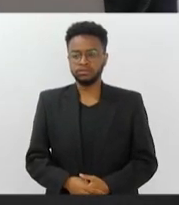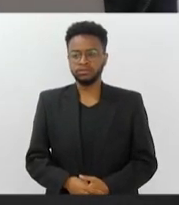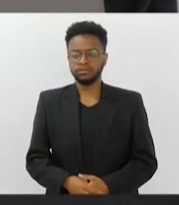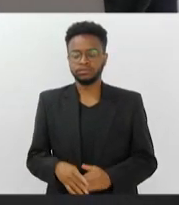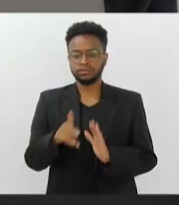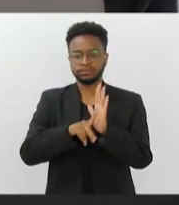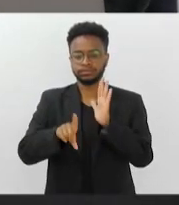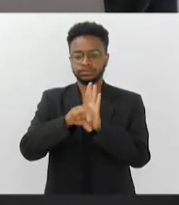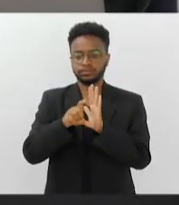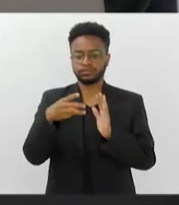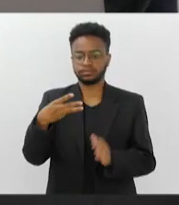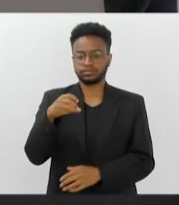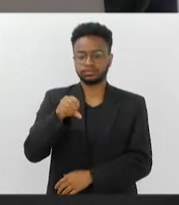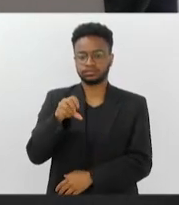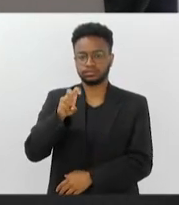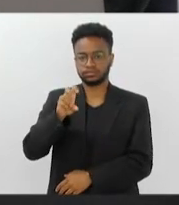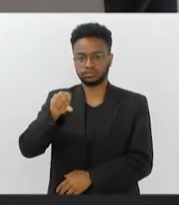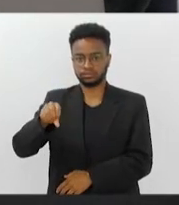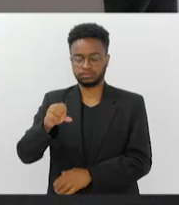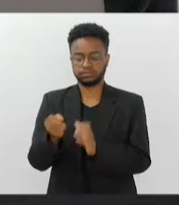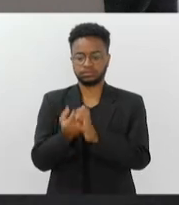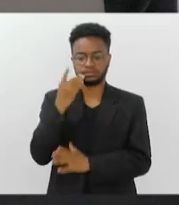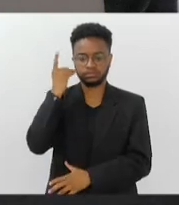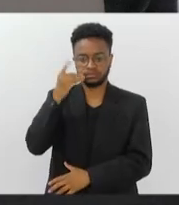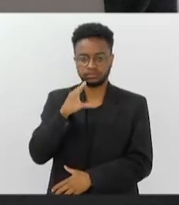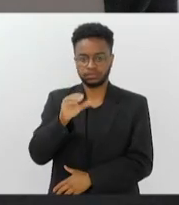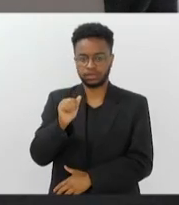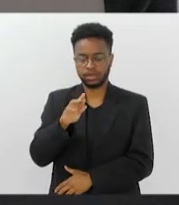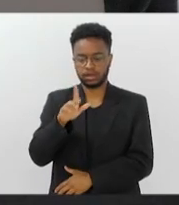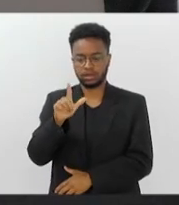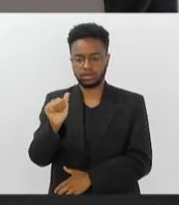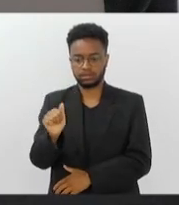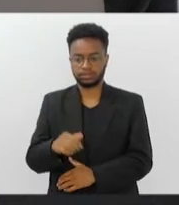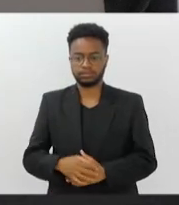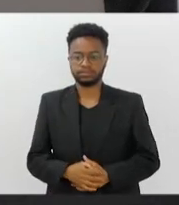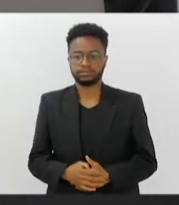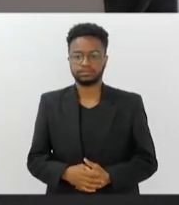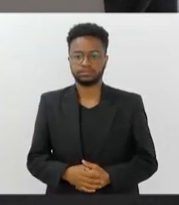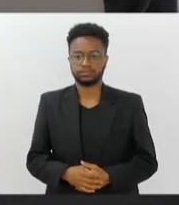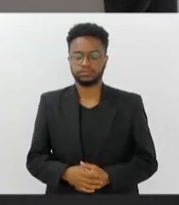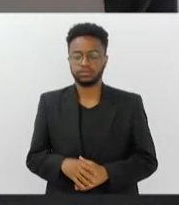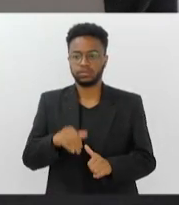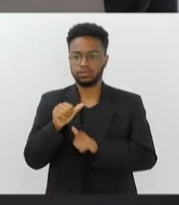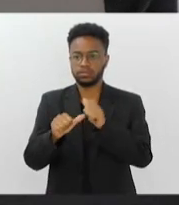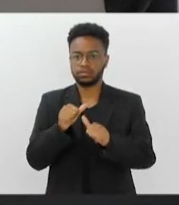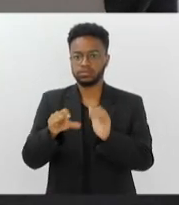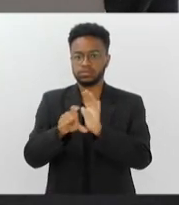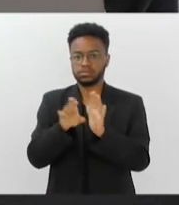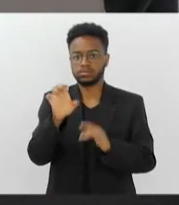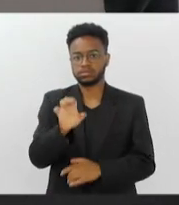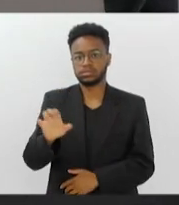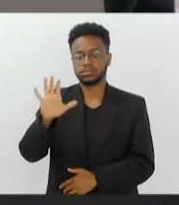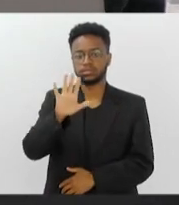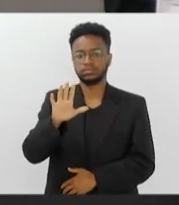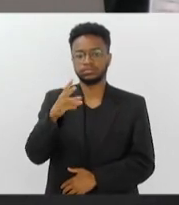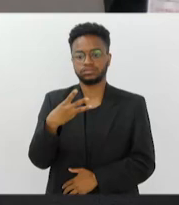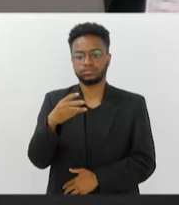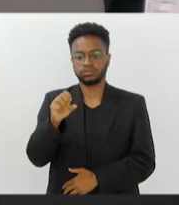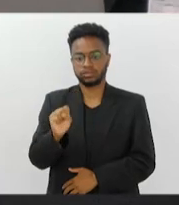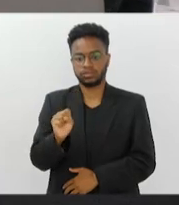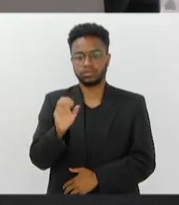Projeto de lei 3959, de autoria da deputada Carla Machado, que altera a lei estadual 3885